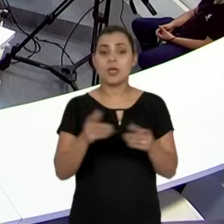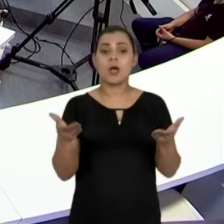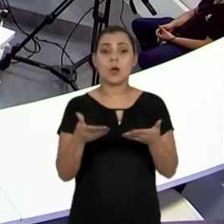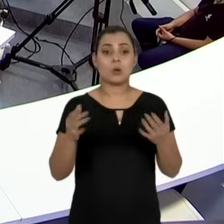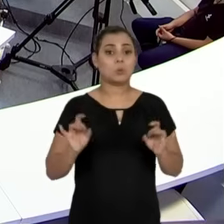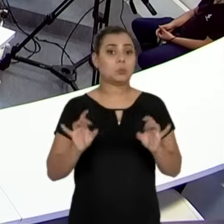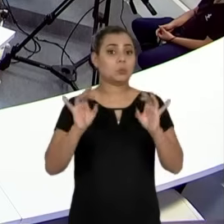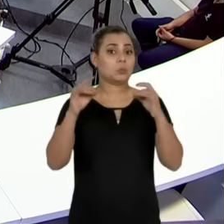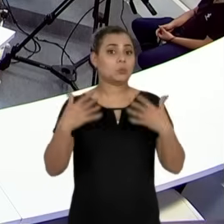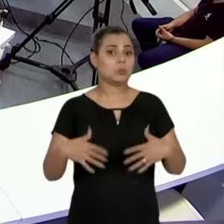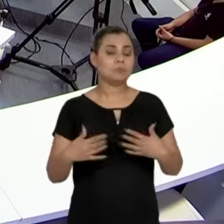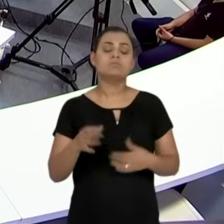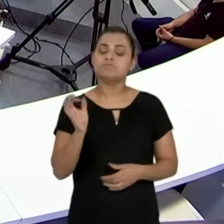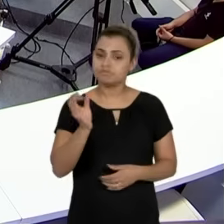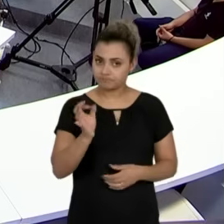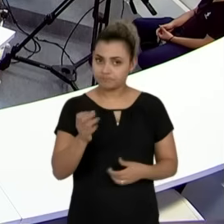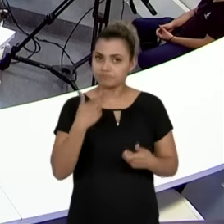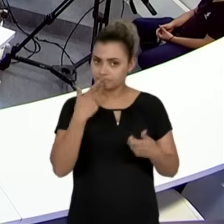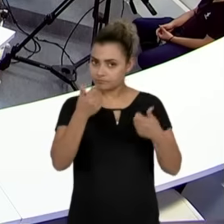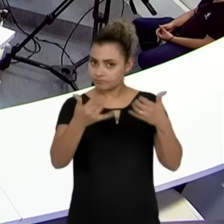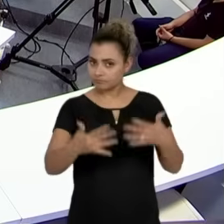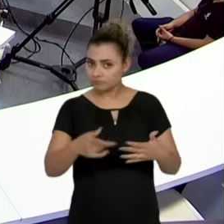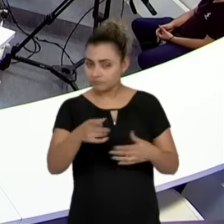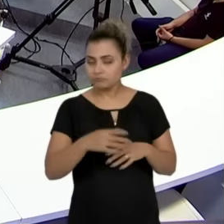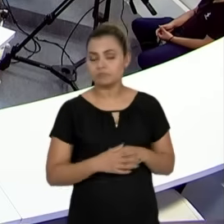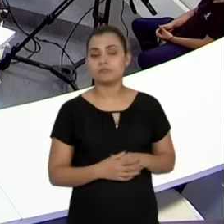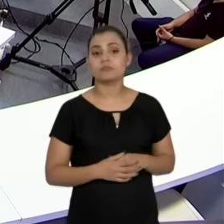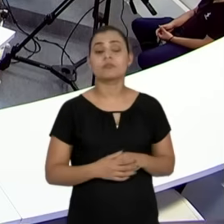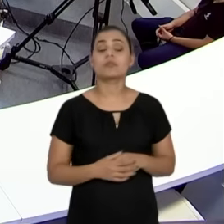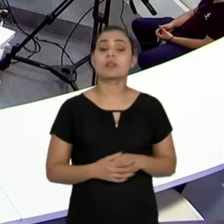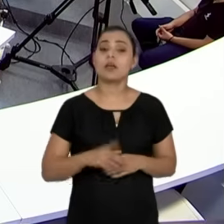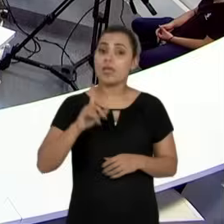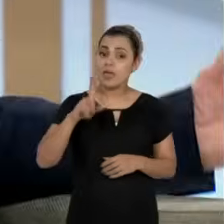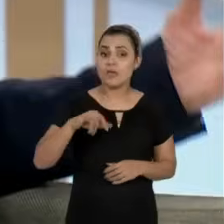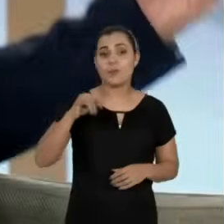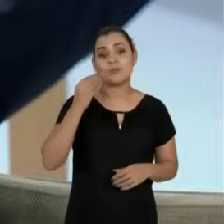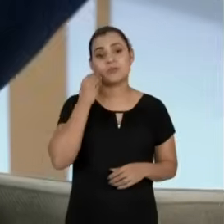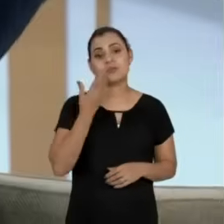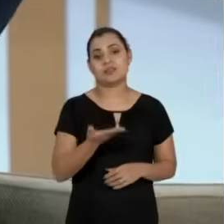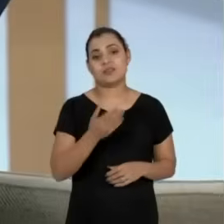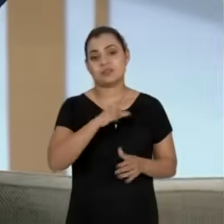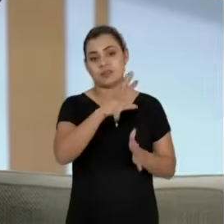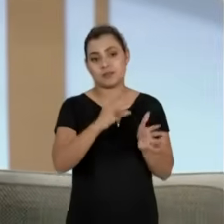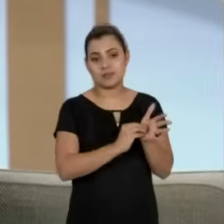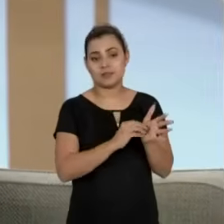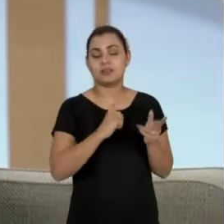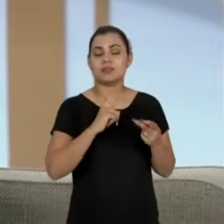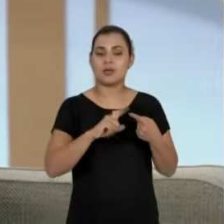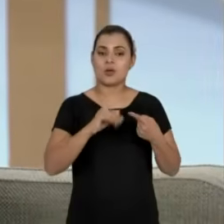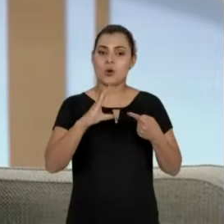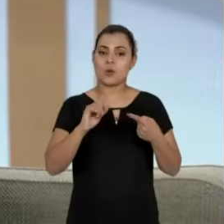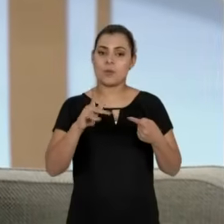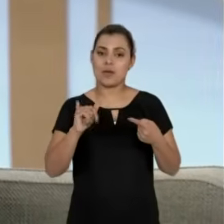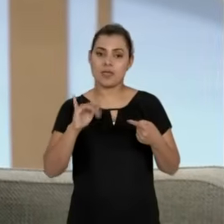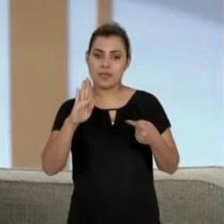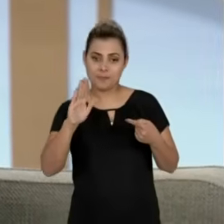iguaria, digamos. Então, vou te explicar uma coisa. Essa é uma das grandes oportunidades da Amazônia. Você tem a copaíba, você tem